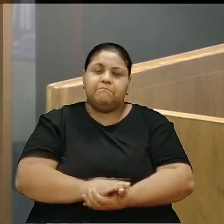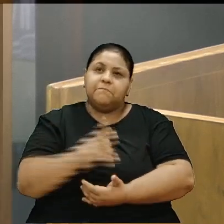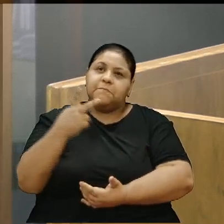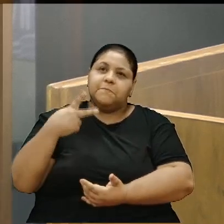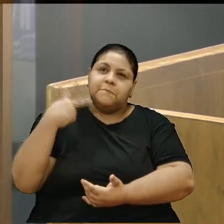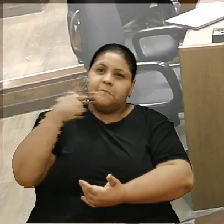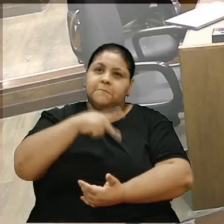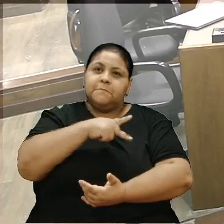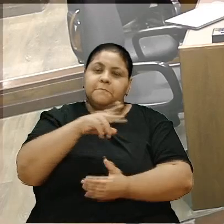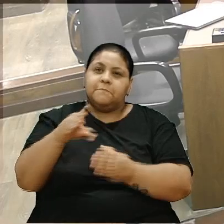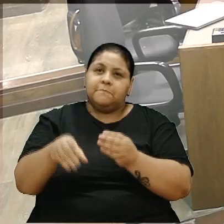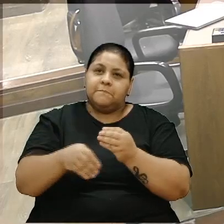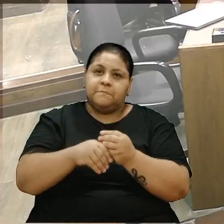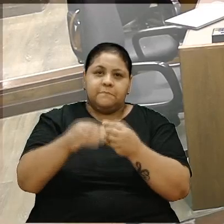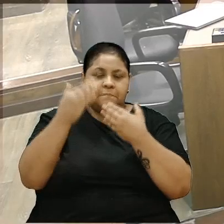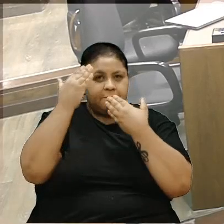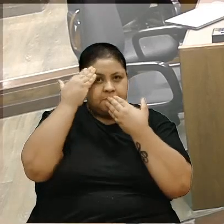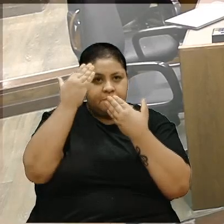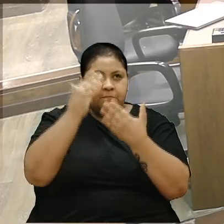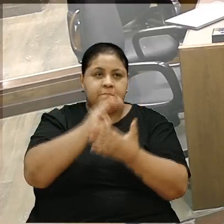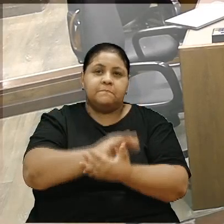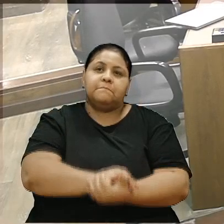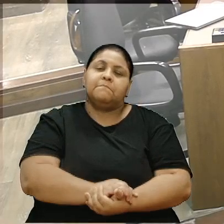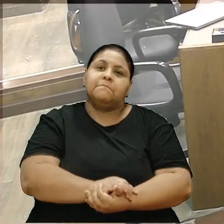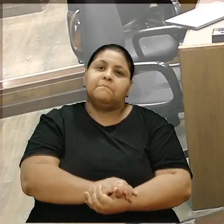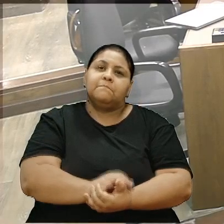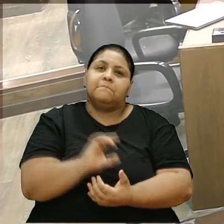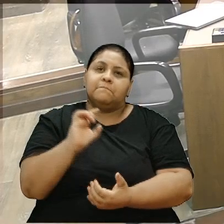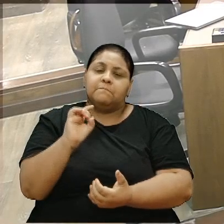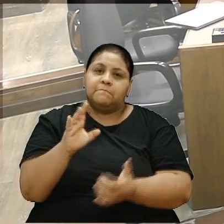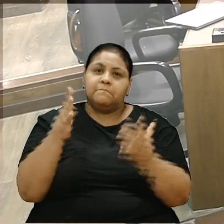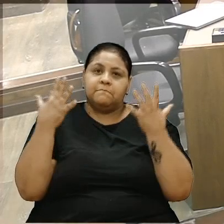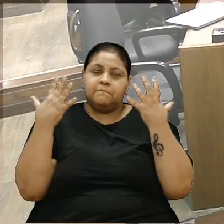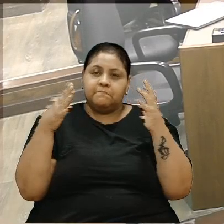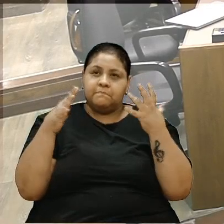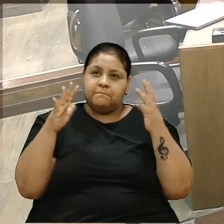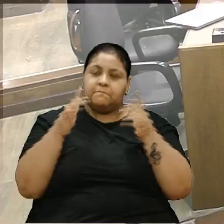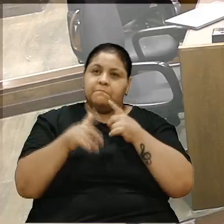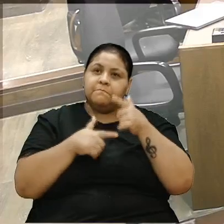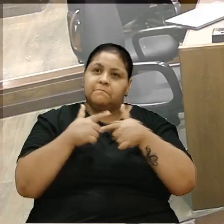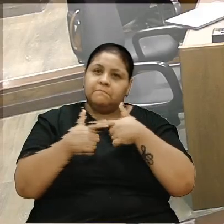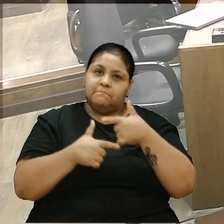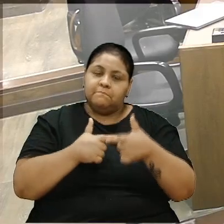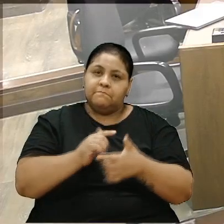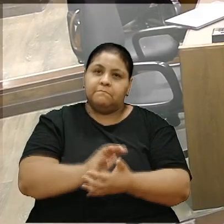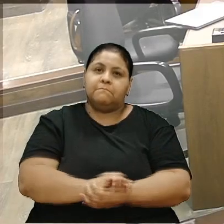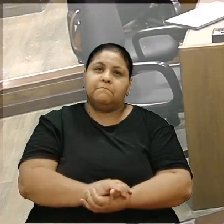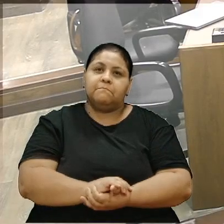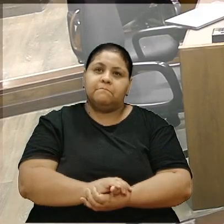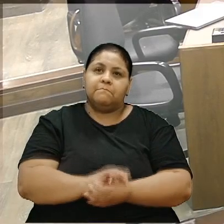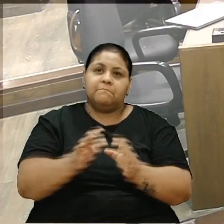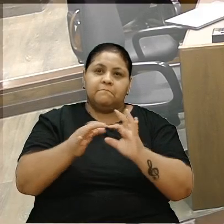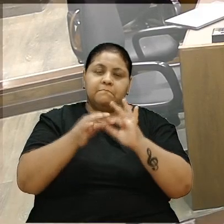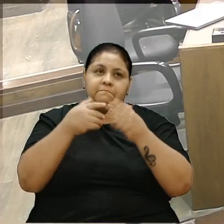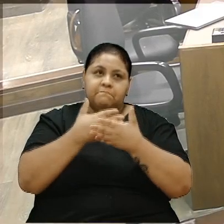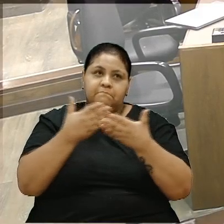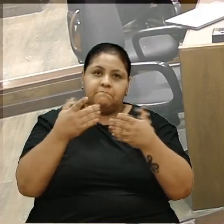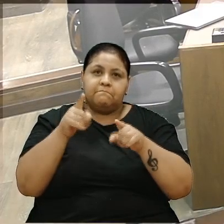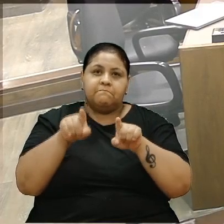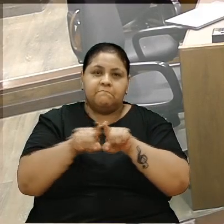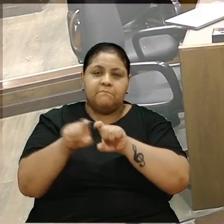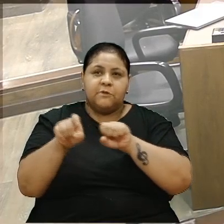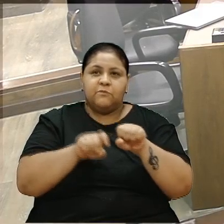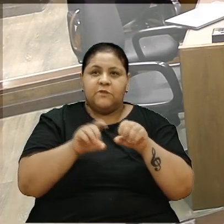Pedro, sua parte. Obrigado, vereador, pela parte. Só para lhe dar os parabéns pelo seu trabalho e me colocar à disposição também no que eu